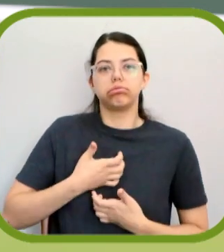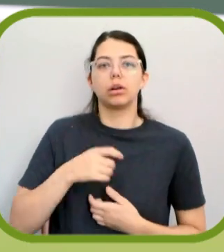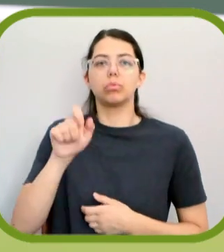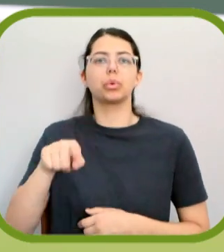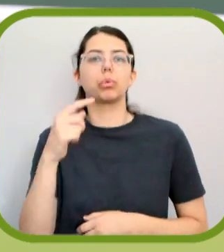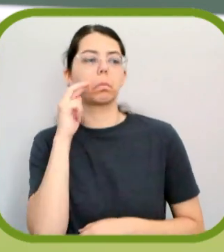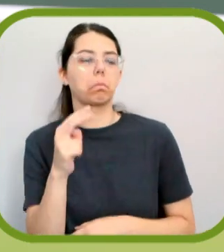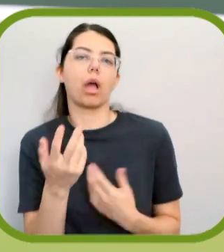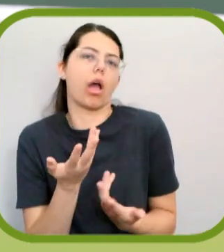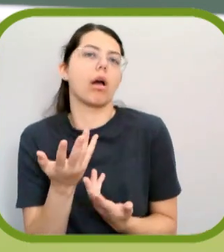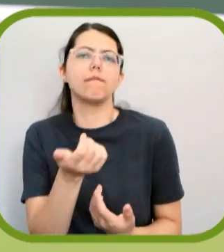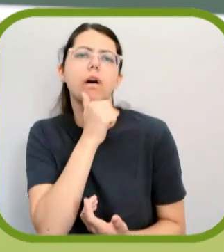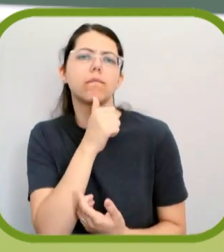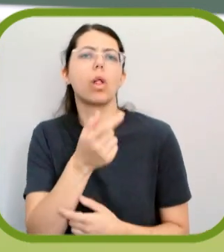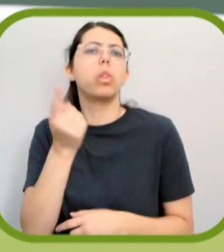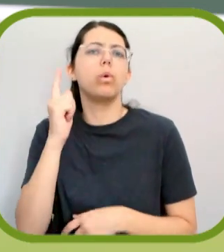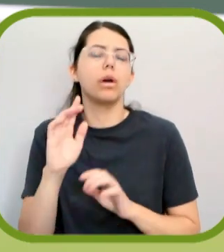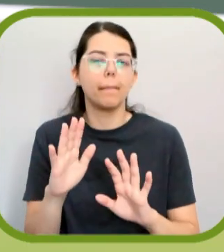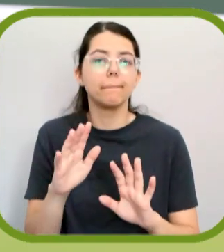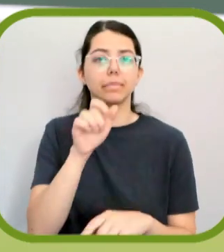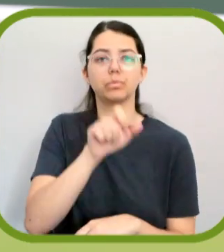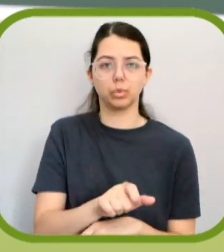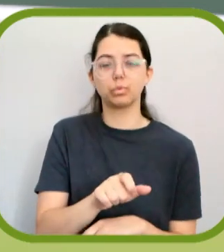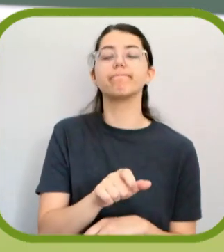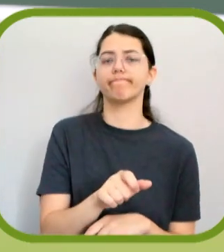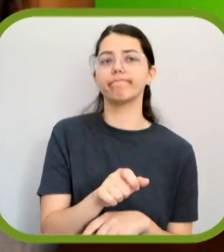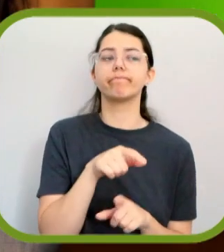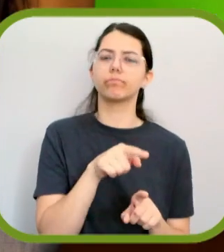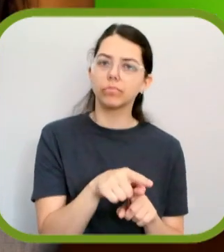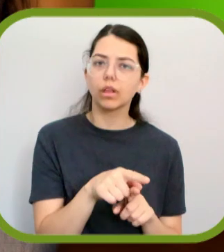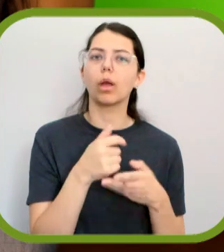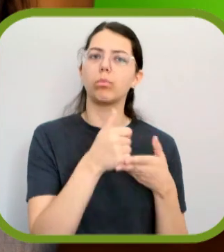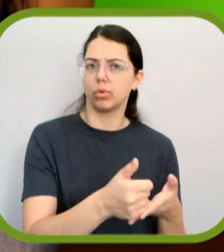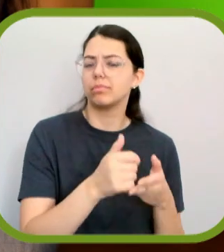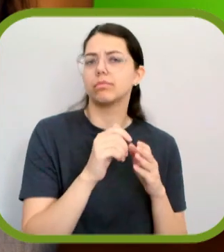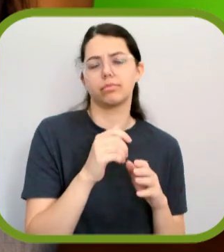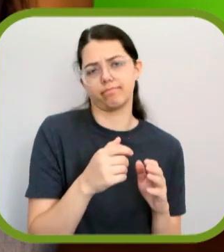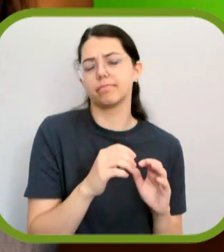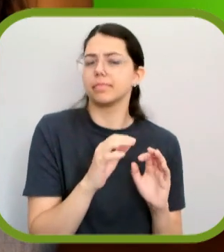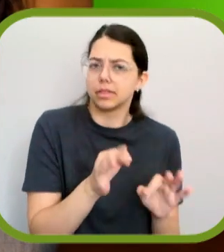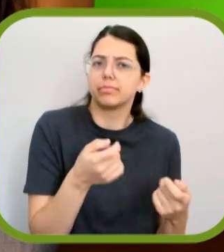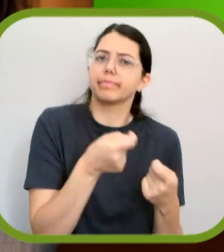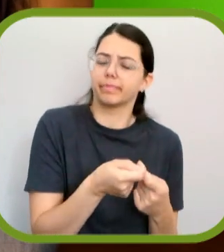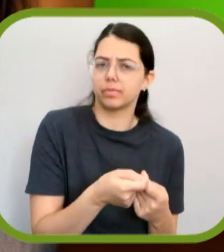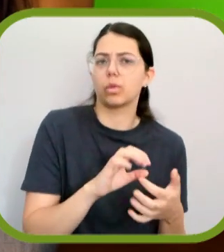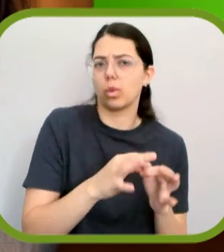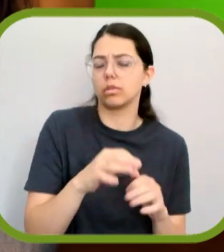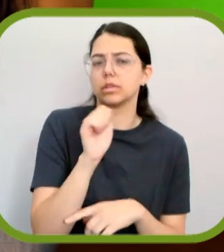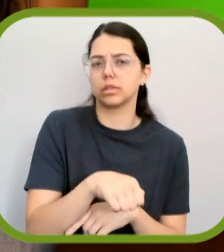de, se calhar, aos olhos de outro, não ser necessariamente violento. Mas também essa pessoa merece algum tipo de